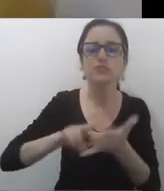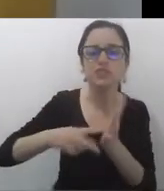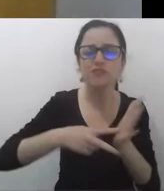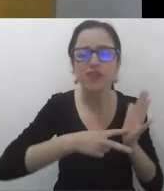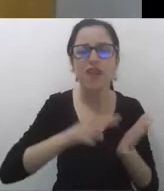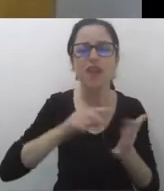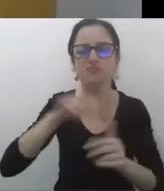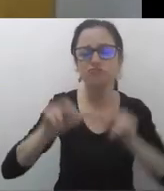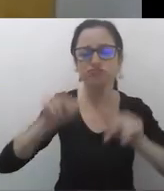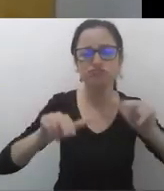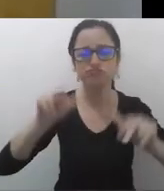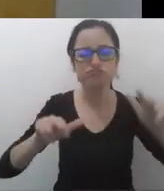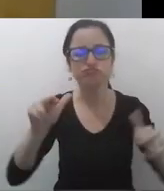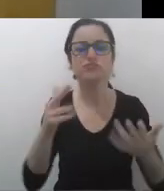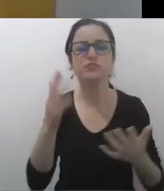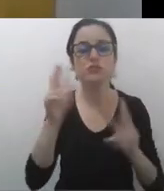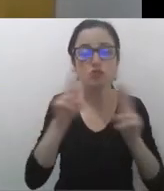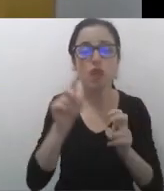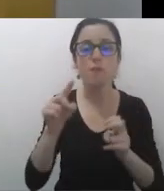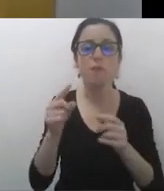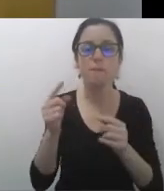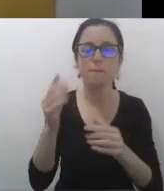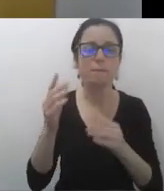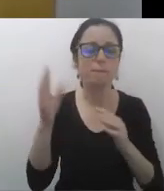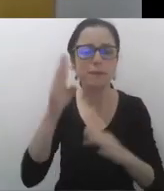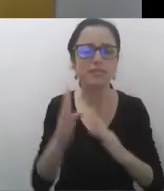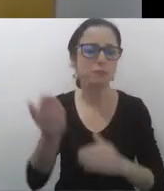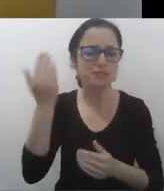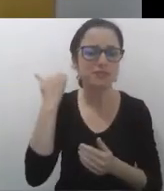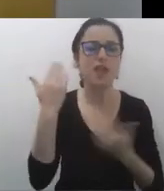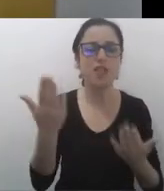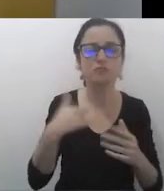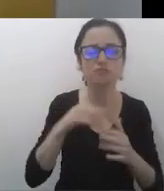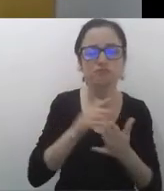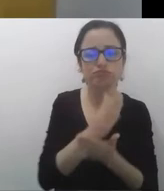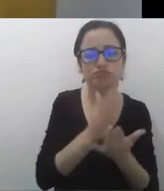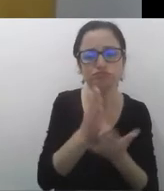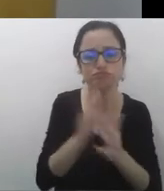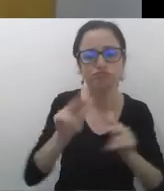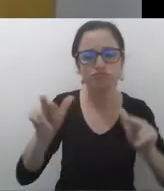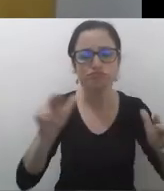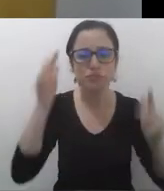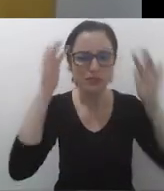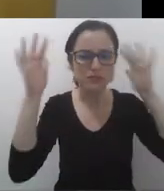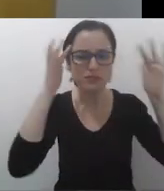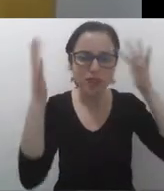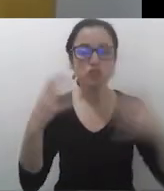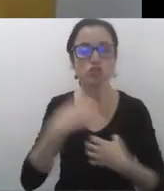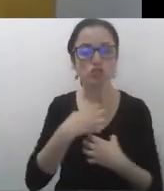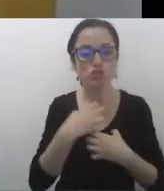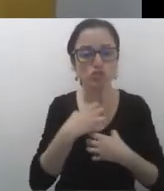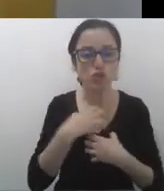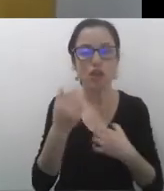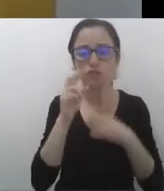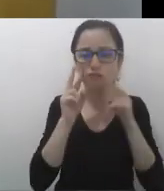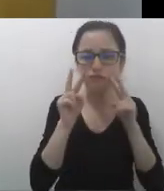as interpretações eram várias, né, do que era o passado brasileiro, várias correntes aí de pensamento. De qualquer